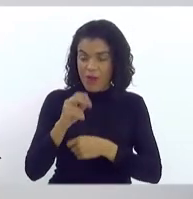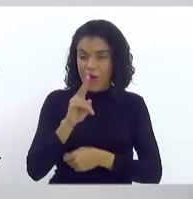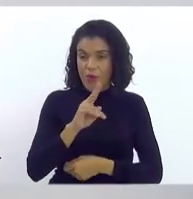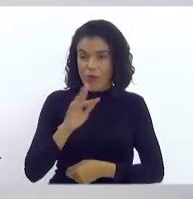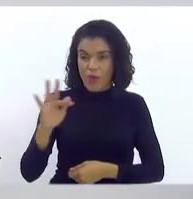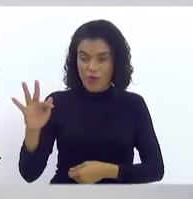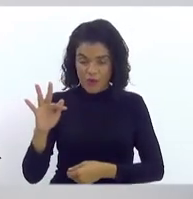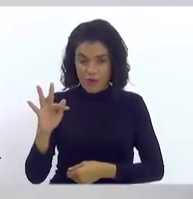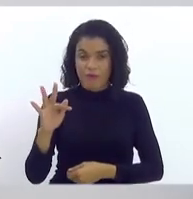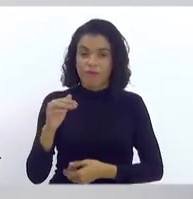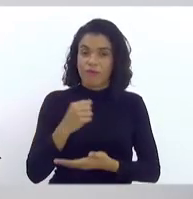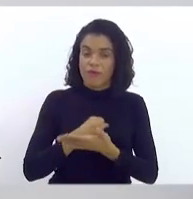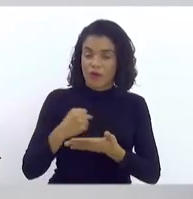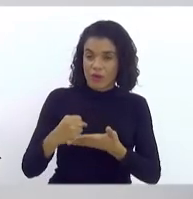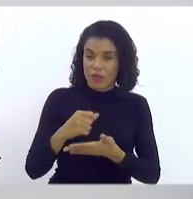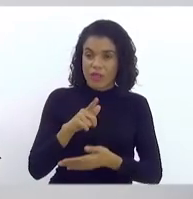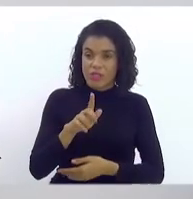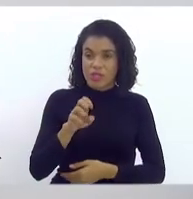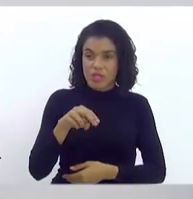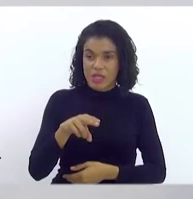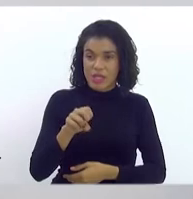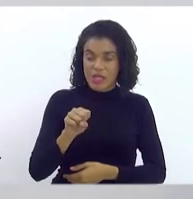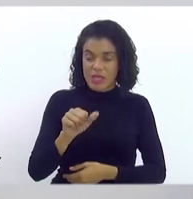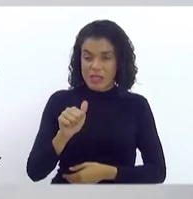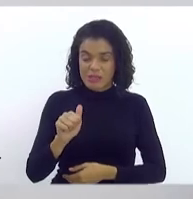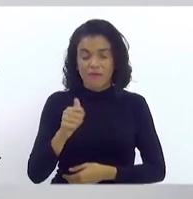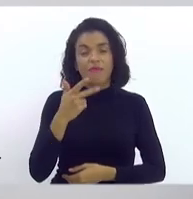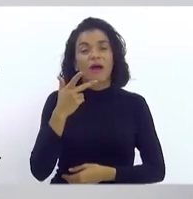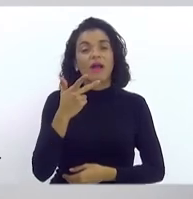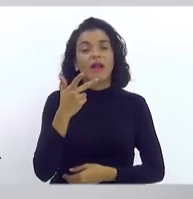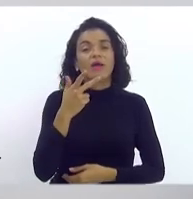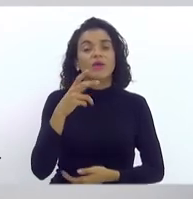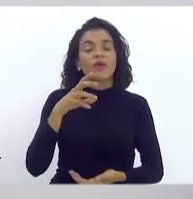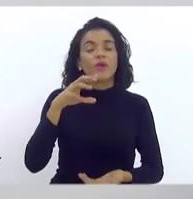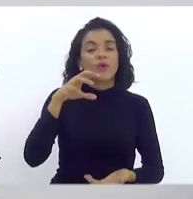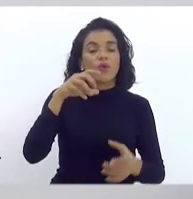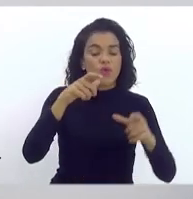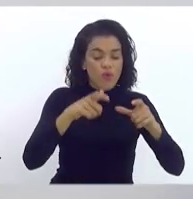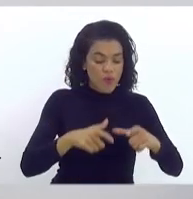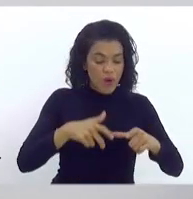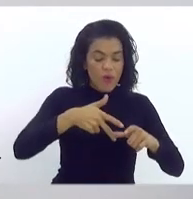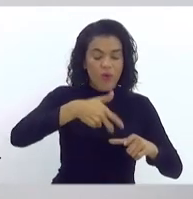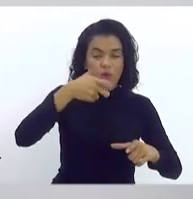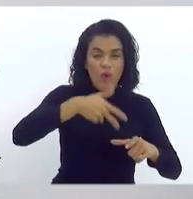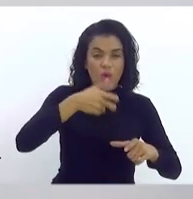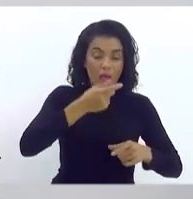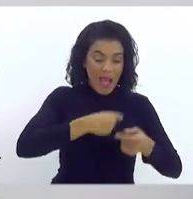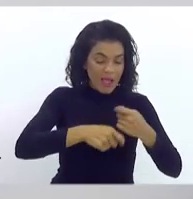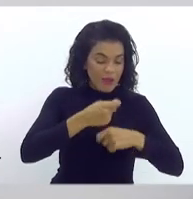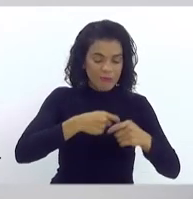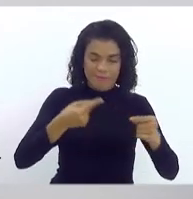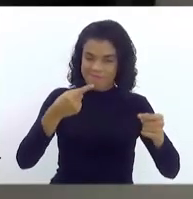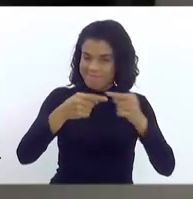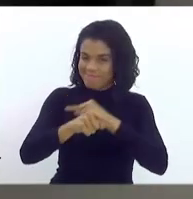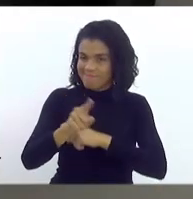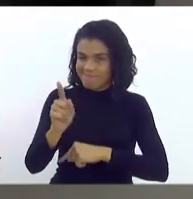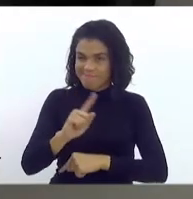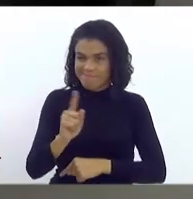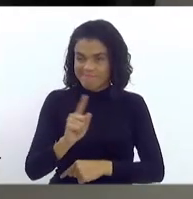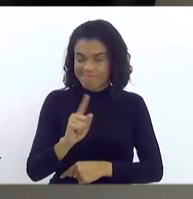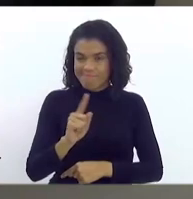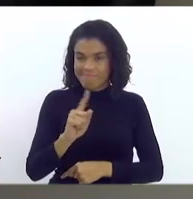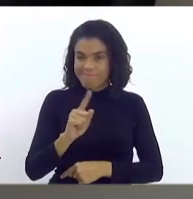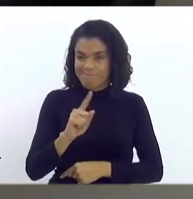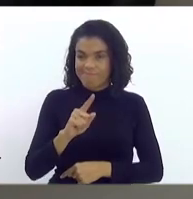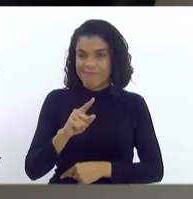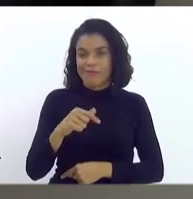consultoria contratada pela Genessa, chega a dizer que os gasodutos virtuais são economicamente inviáveis. Então, a gente,